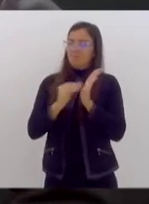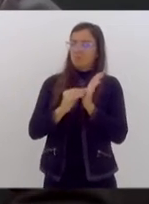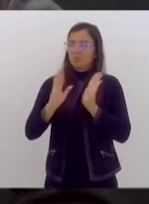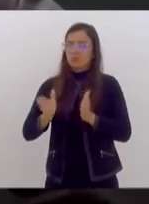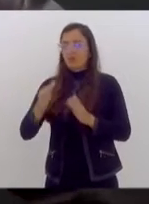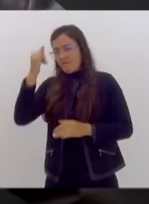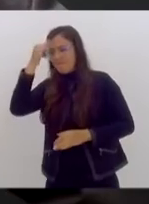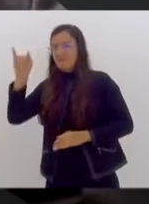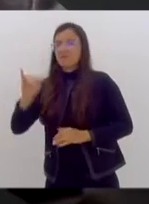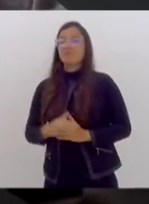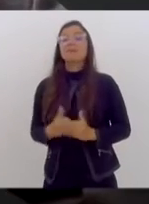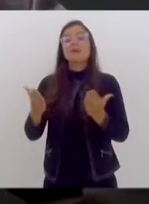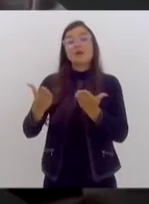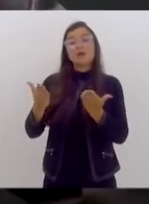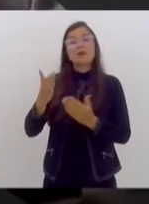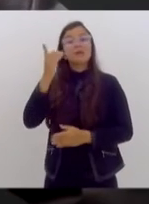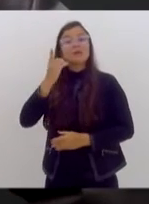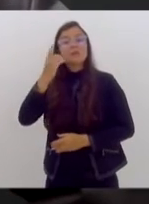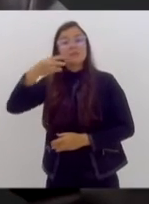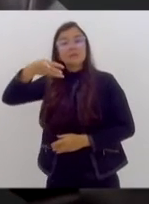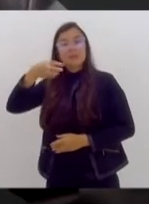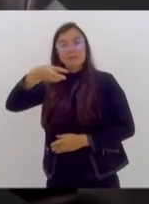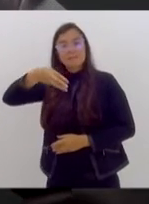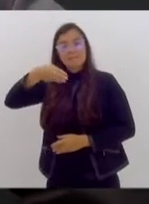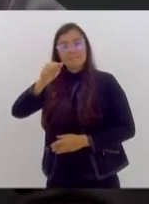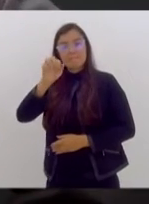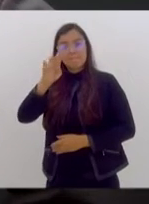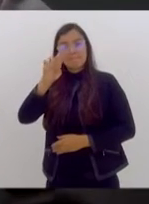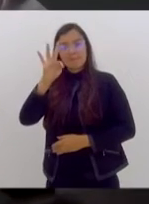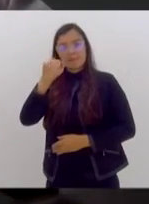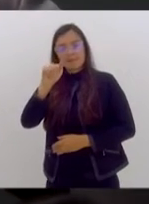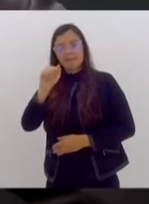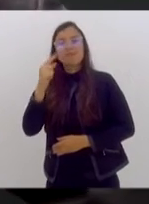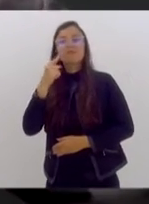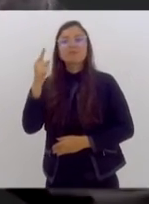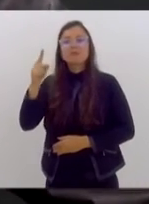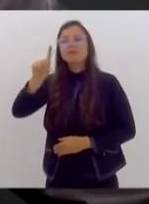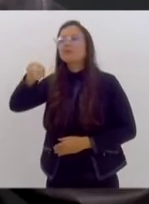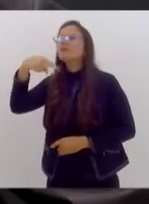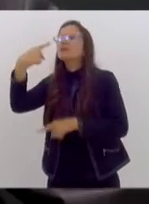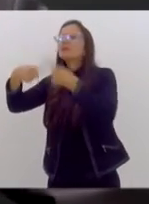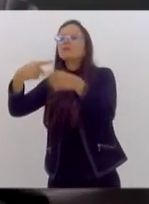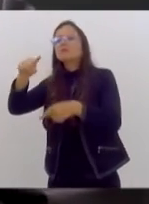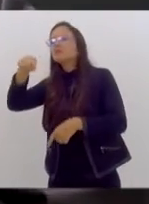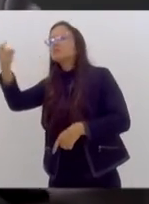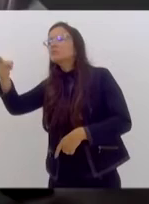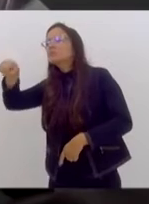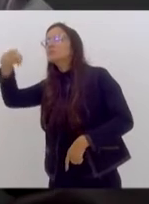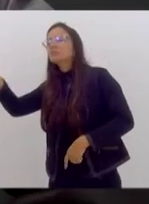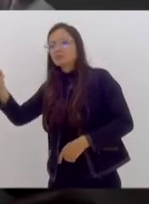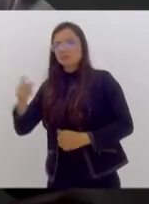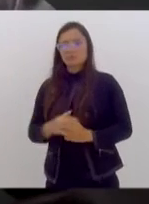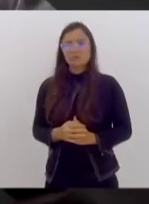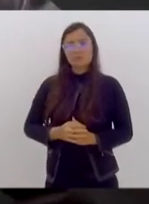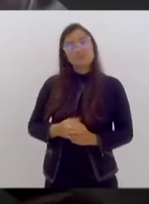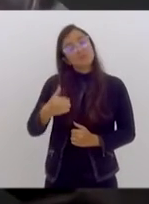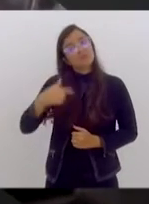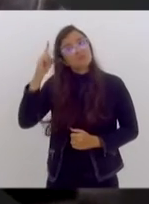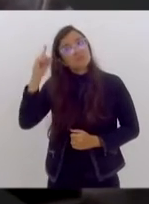ver agora Deputado da Marta Rocha em seguida deputada Rejane Deputado Ratinho eu não sei Deputado de Leomar tá assistindo